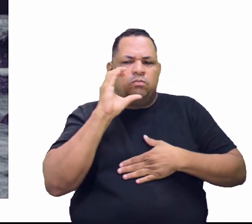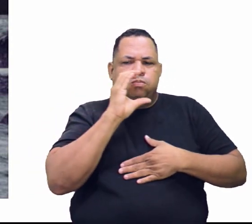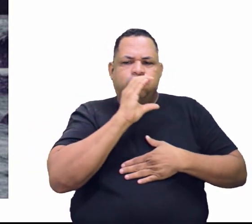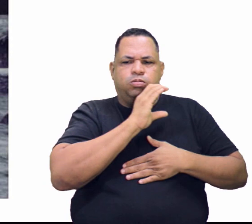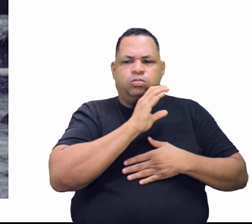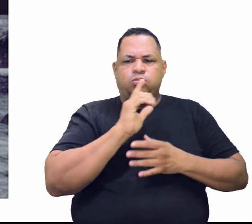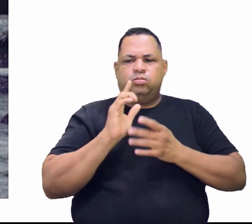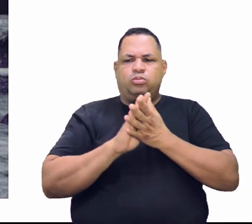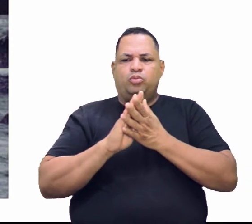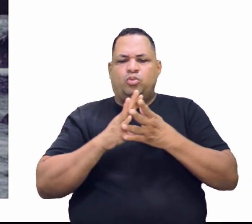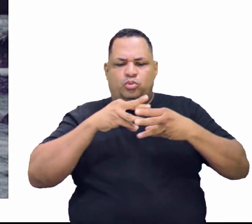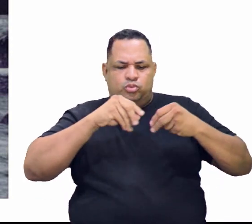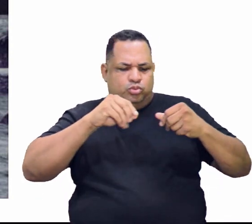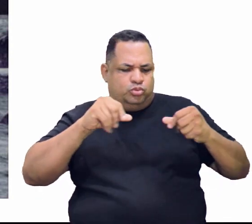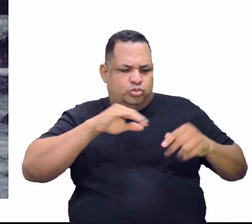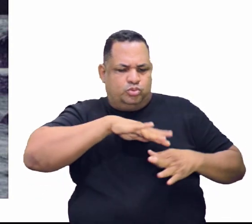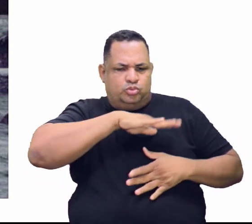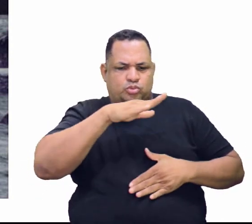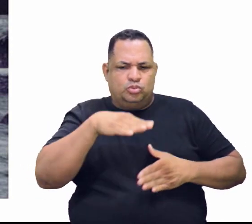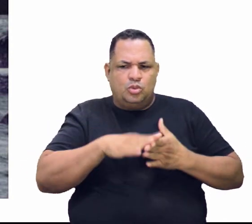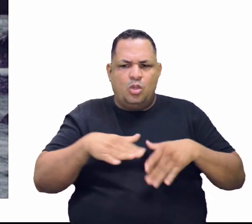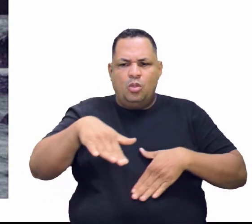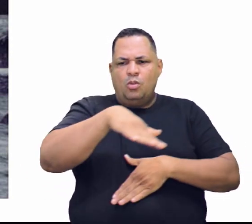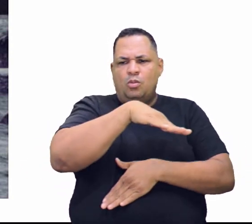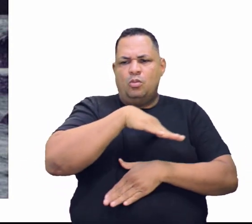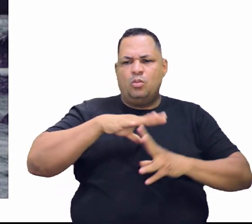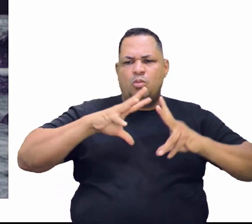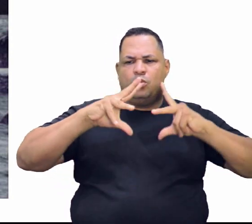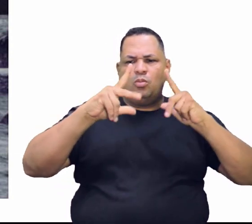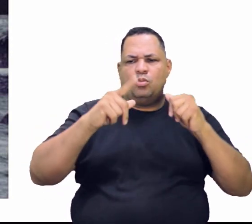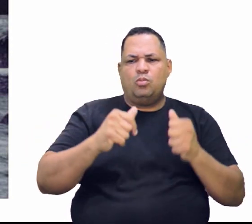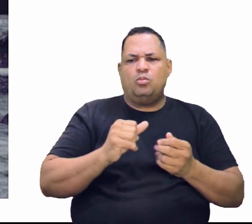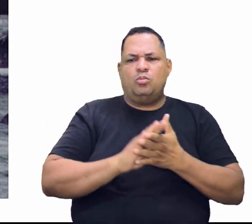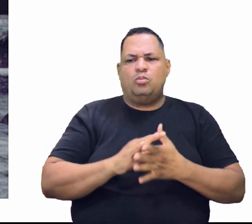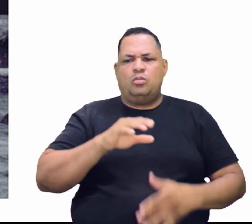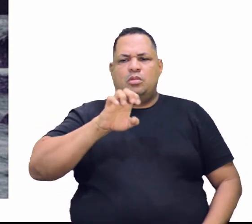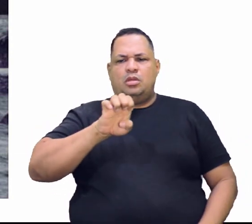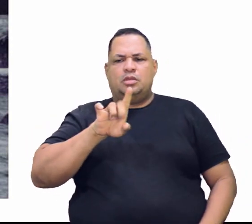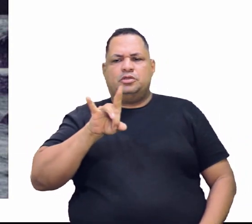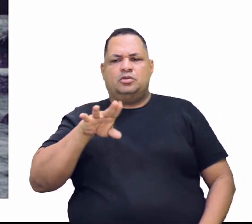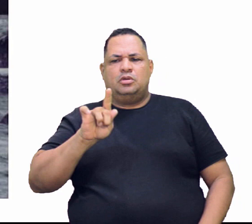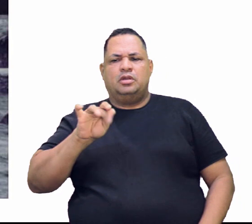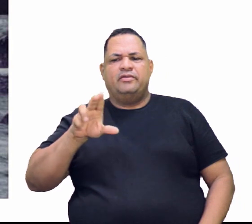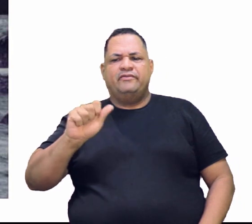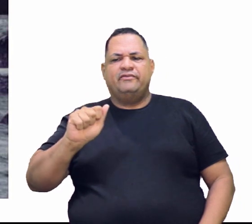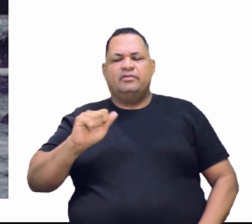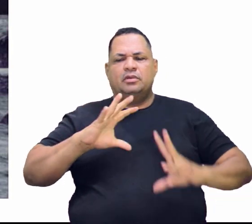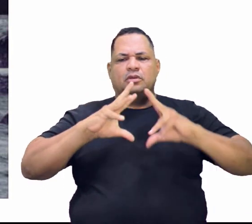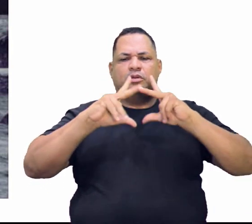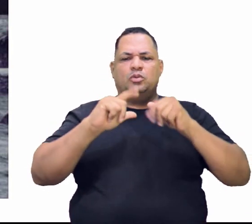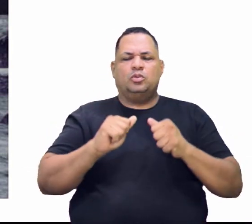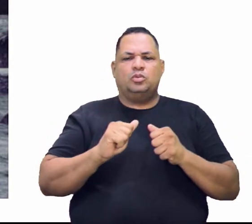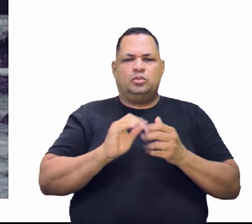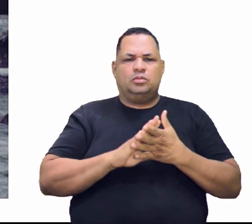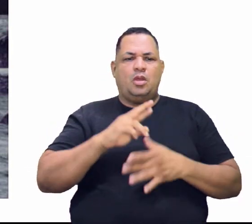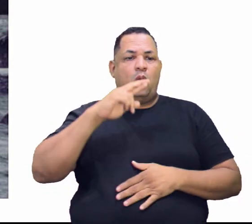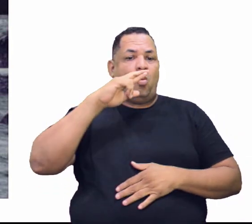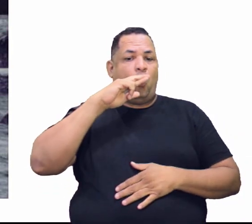a geografia do solo, do local, a etnografia, etc.